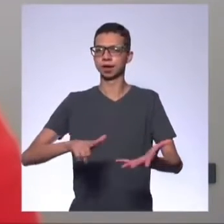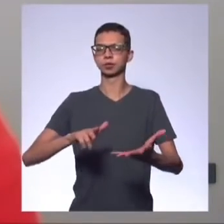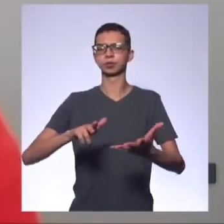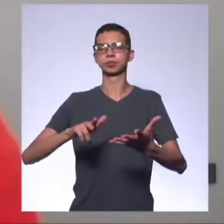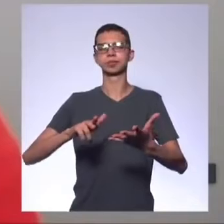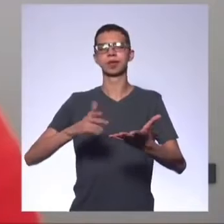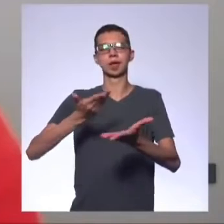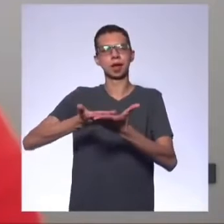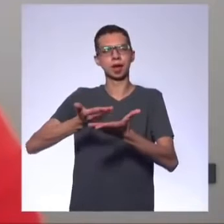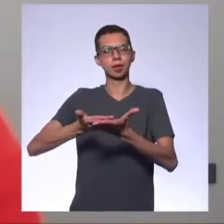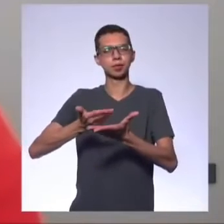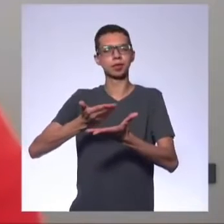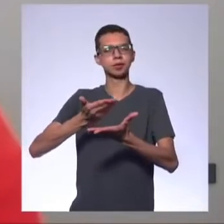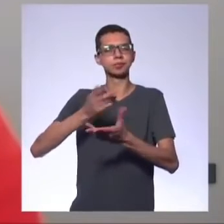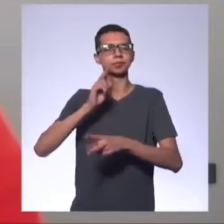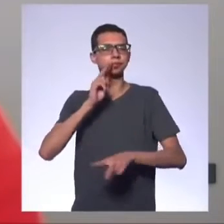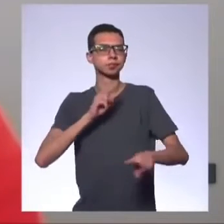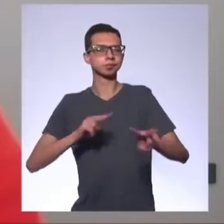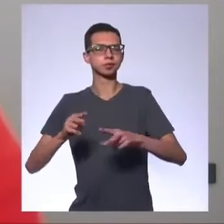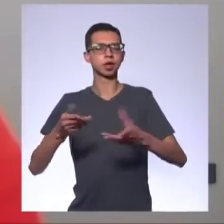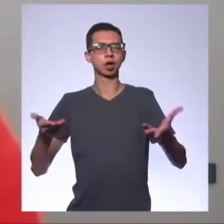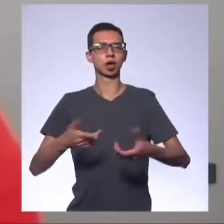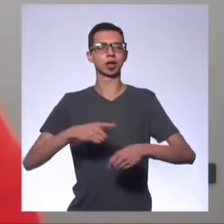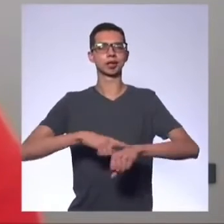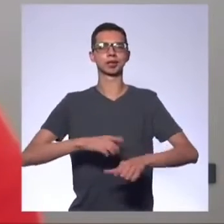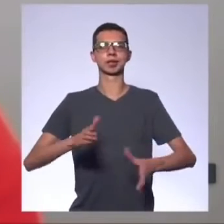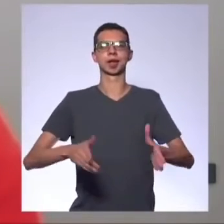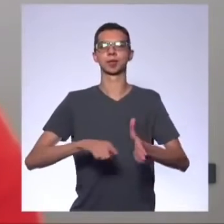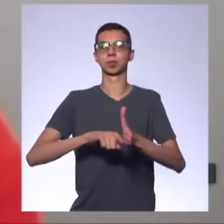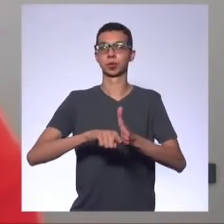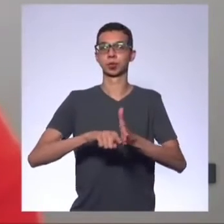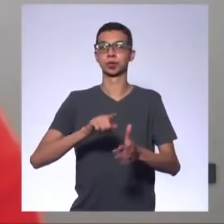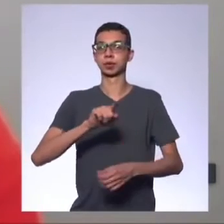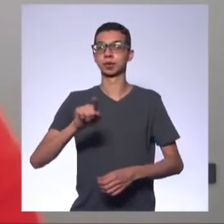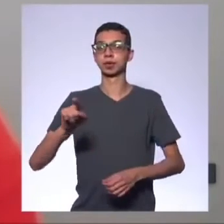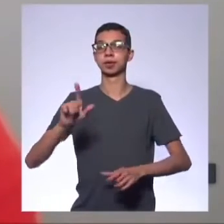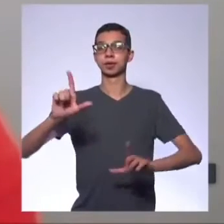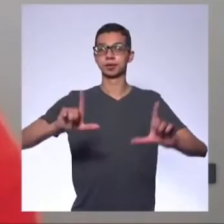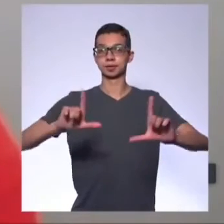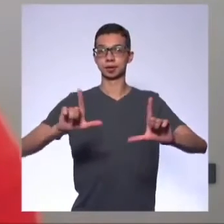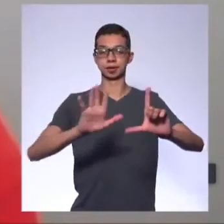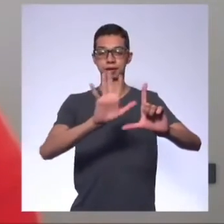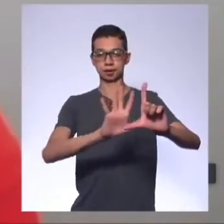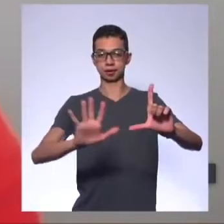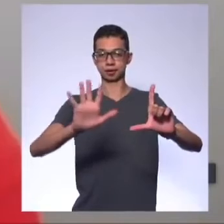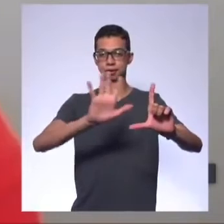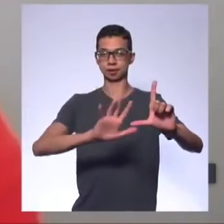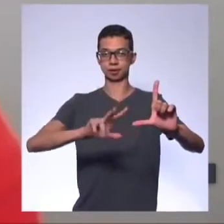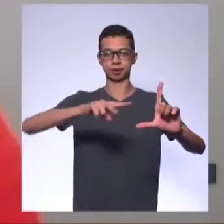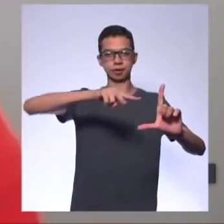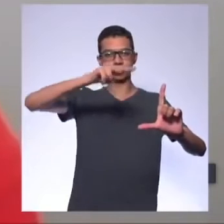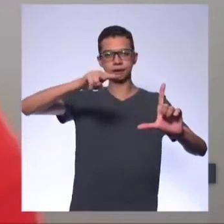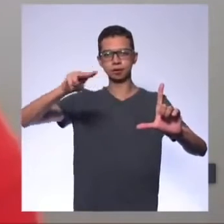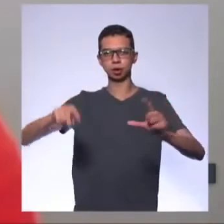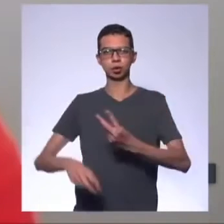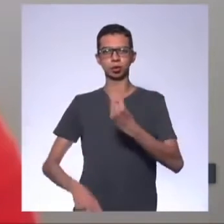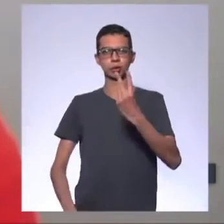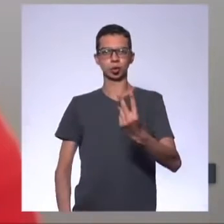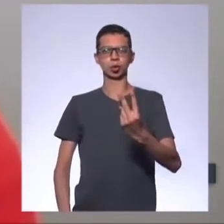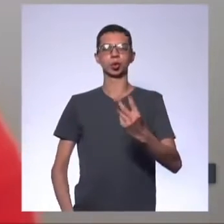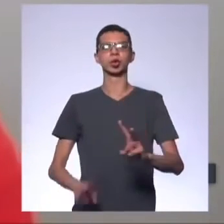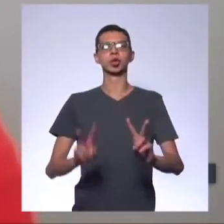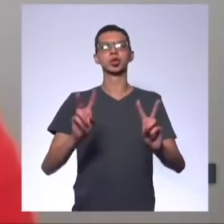nós temos um momento de sondagem. Então, acompanhem conosco a leitura na tela, são duas questões. São duas questões